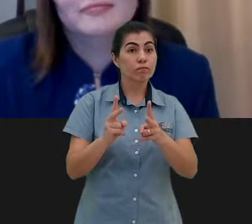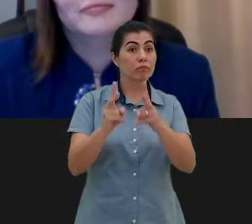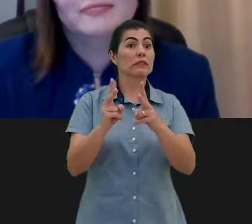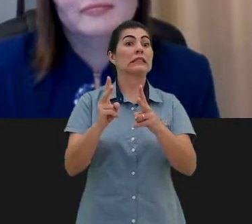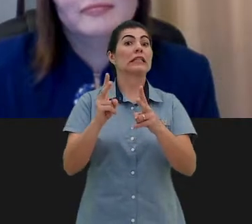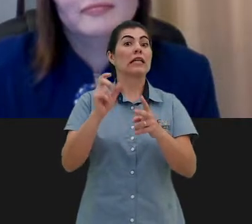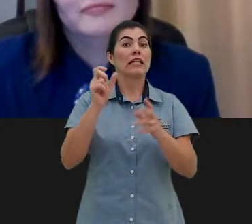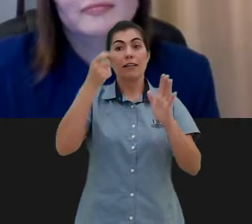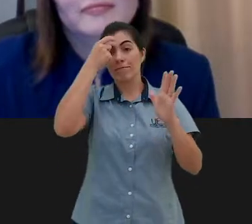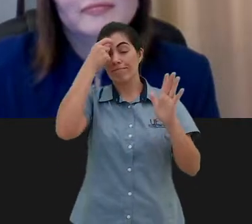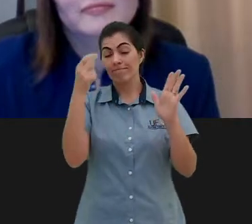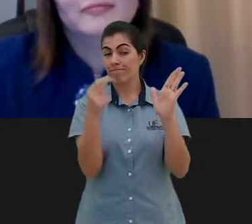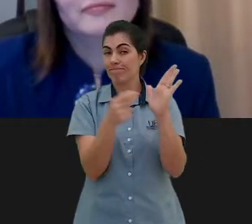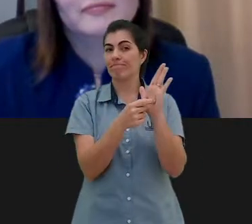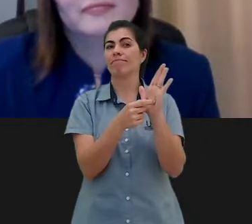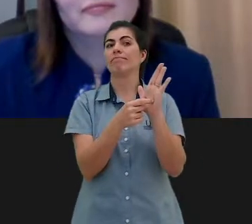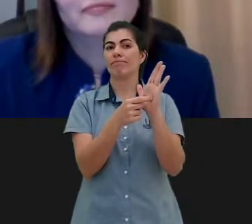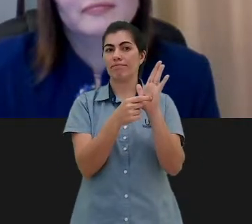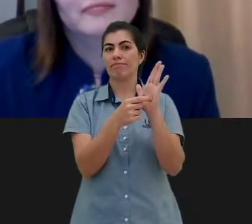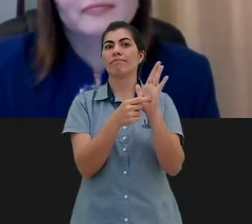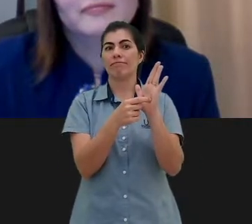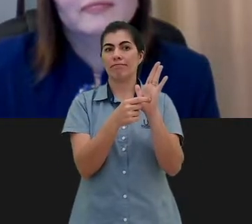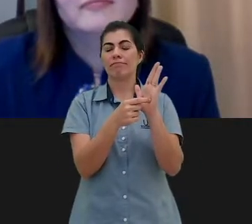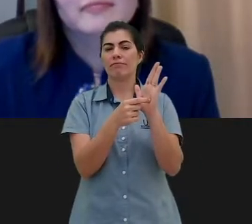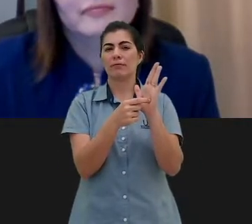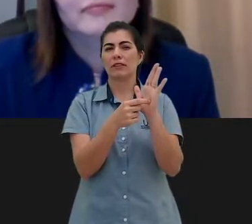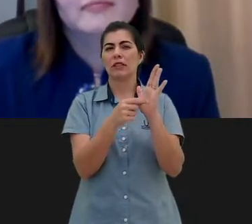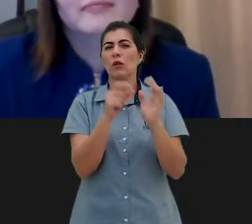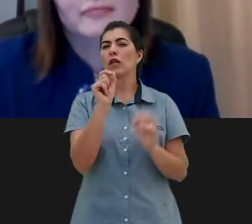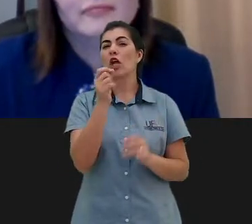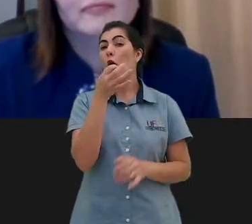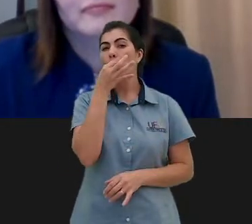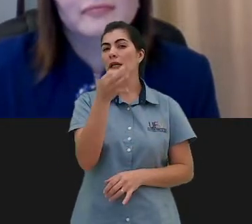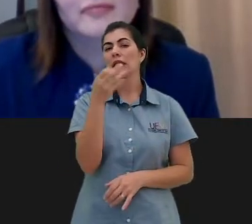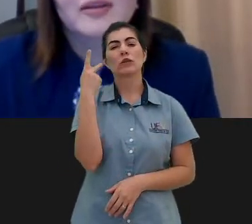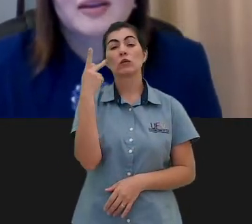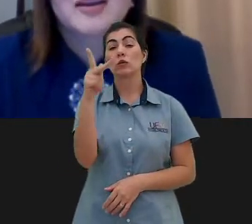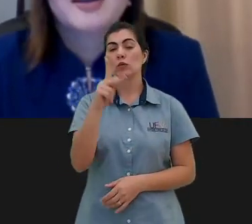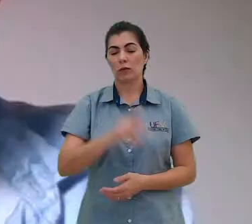prejudicial? É um grande conflito. O que a senhora acha?